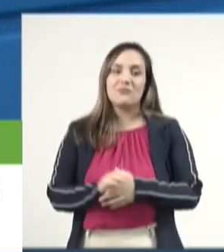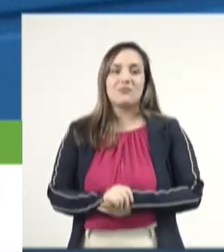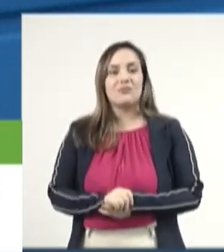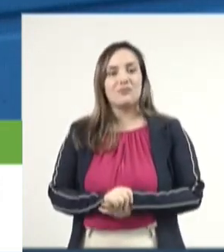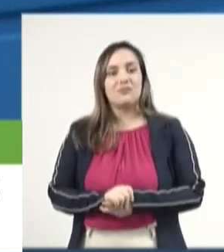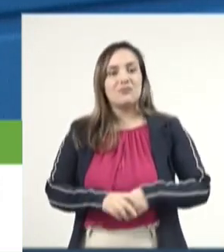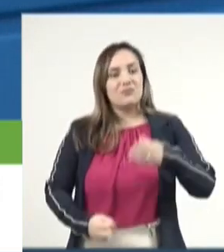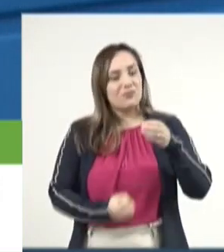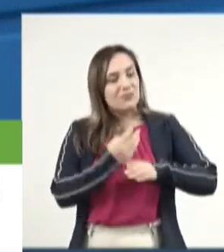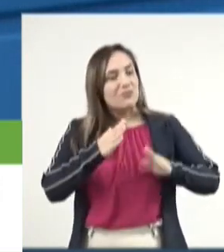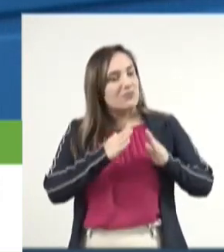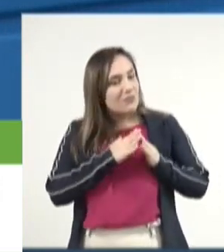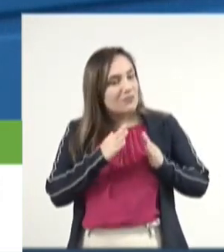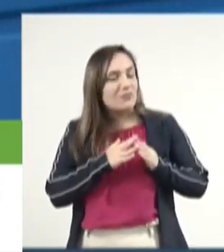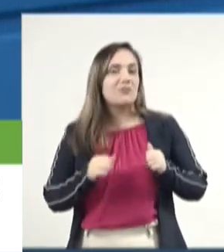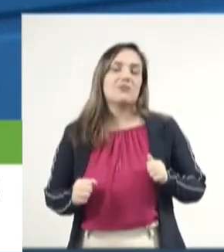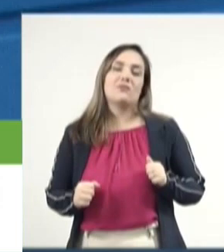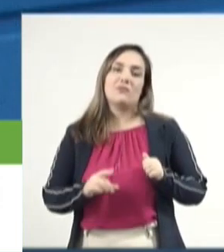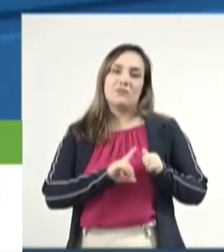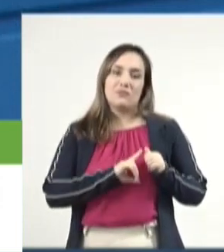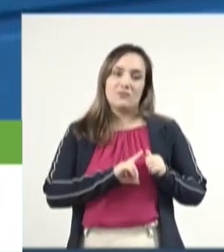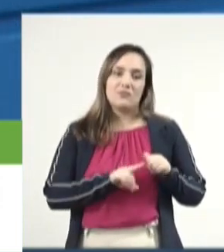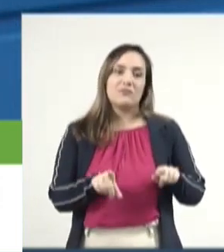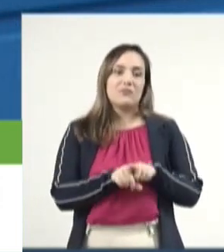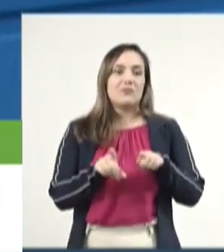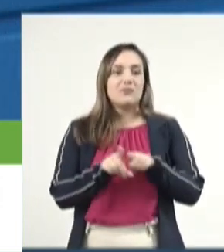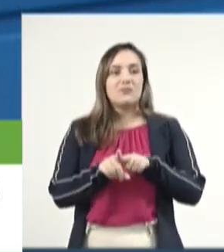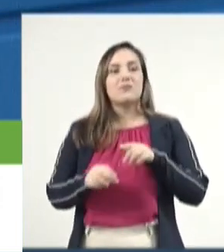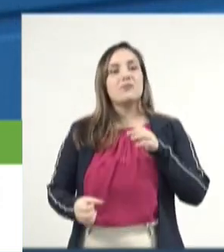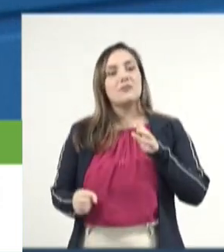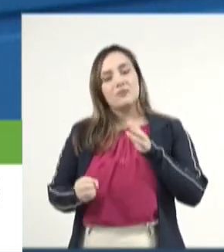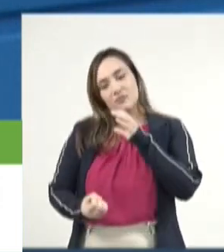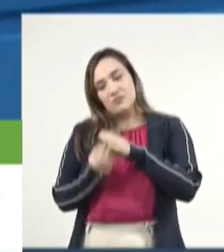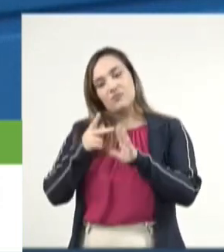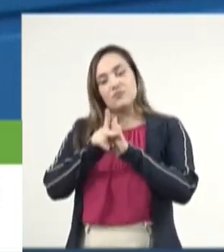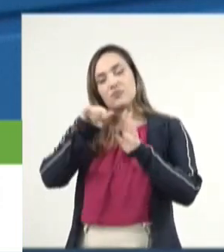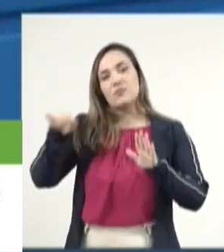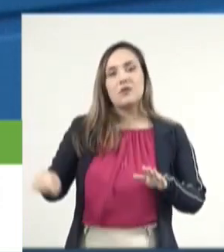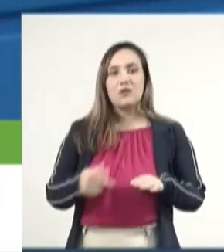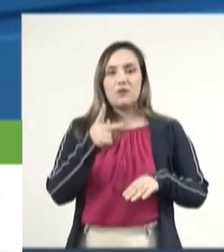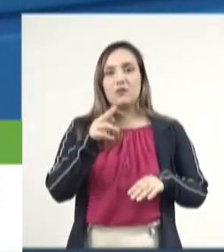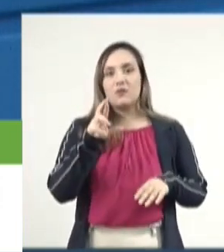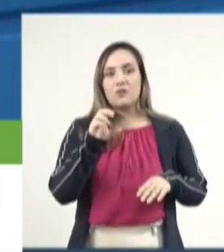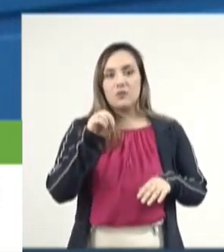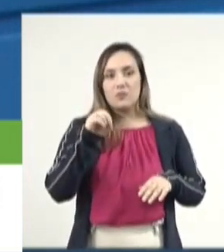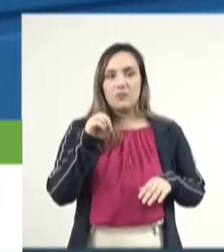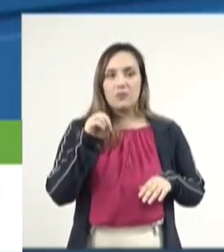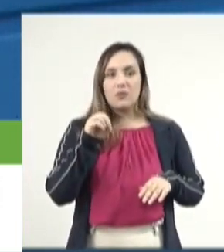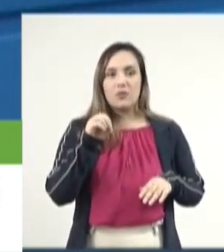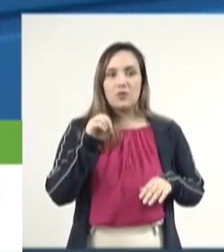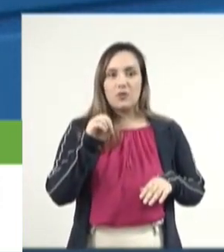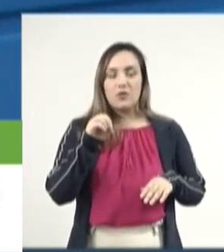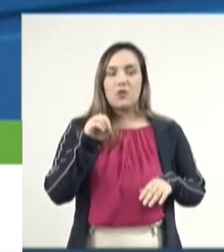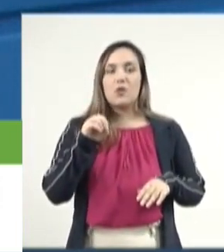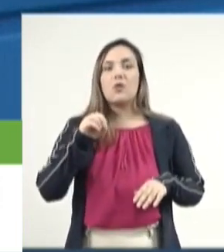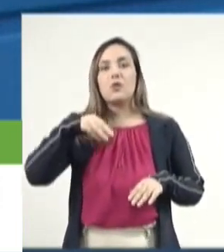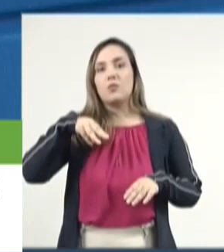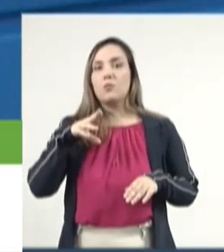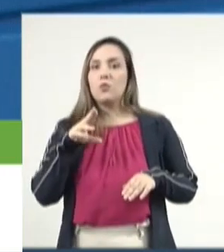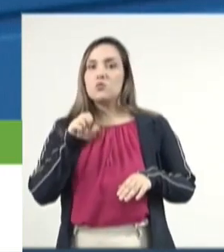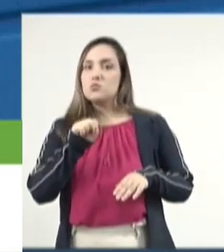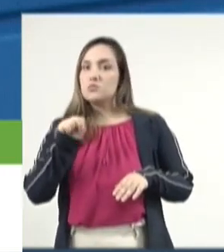criação dessas delegacias, a criação do ProMuse, que é o programa Mulher Segura. Se hoje nós temos um